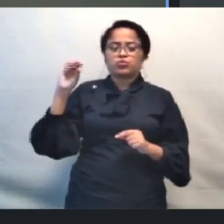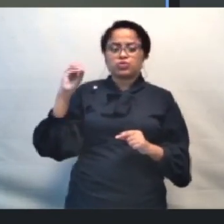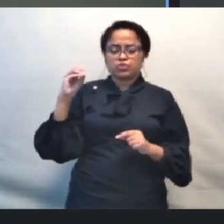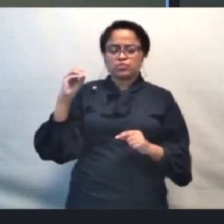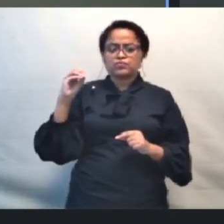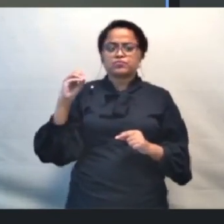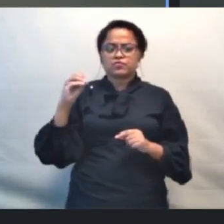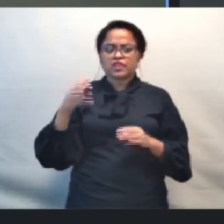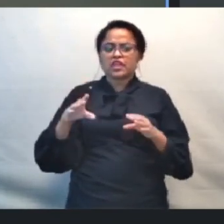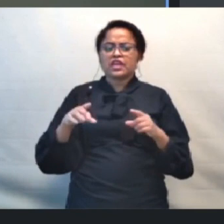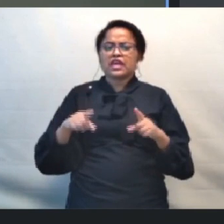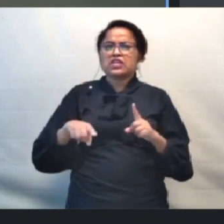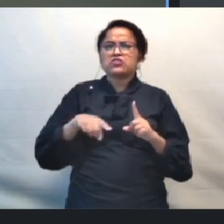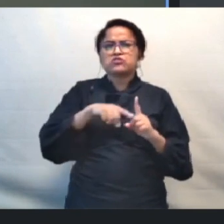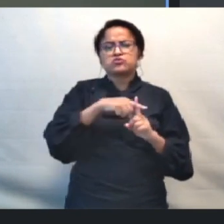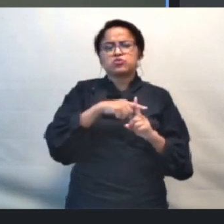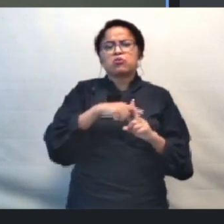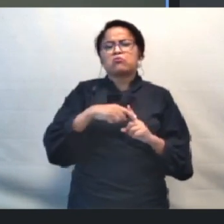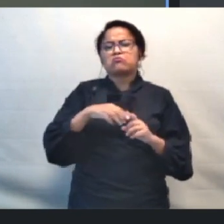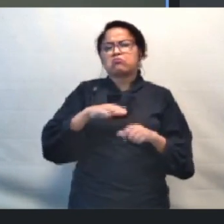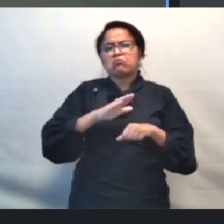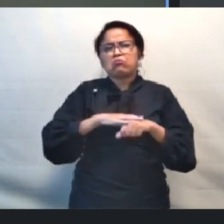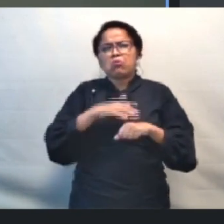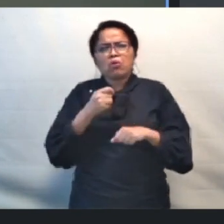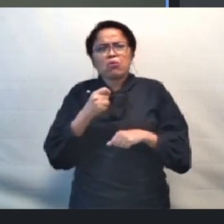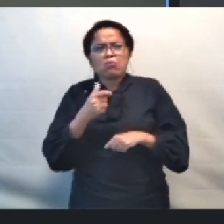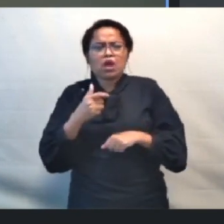pouco mais de 100 milhões.